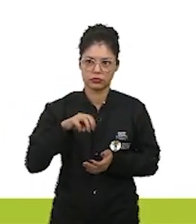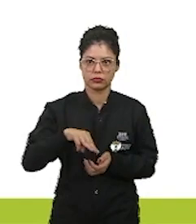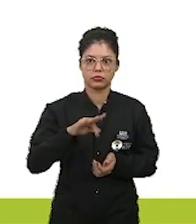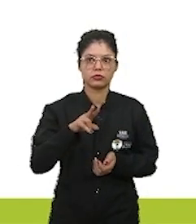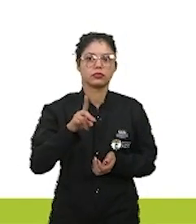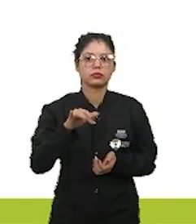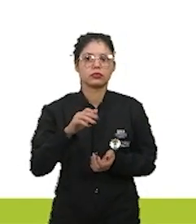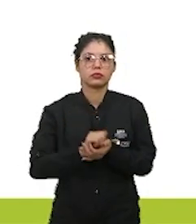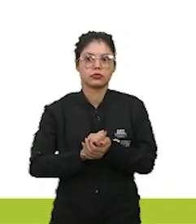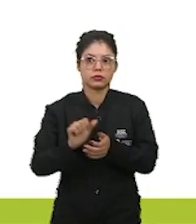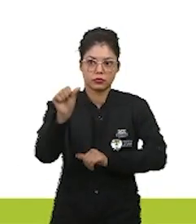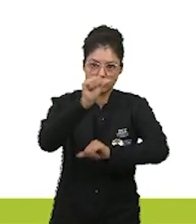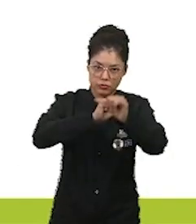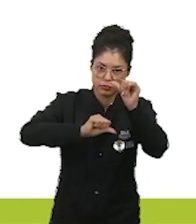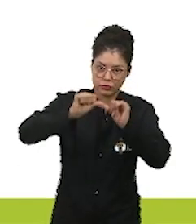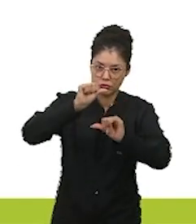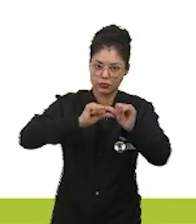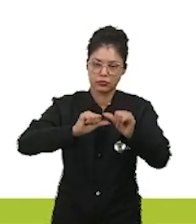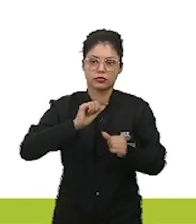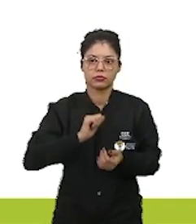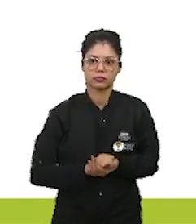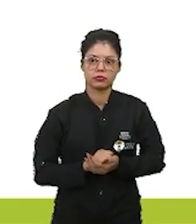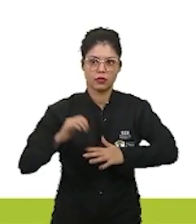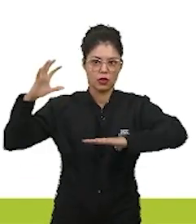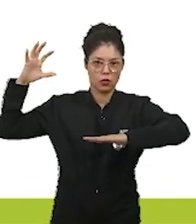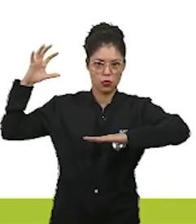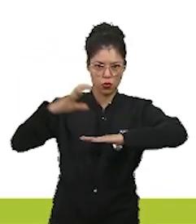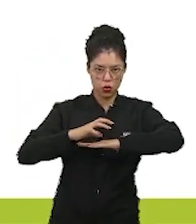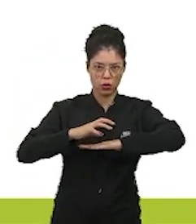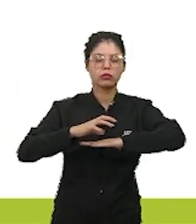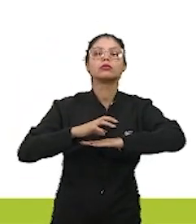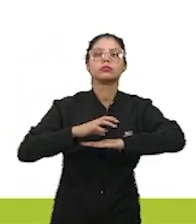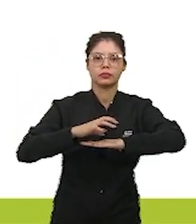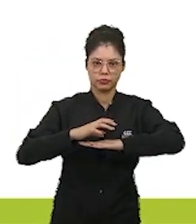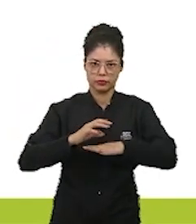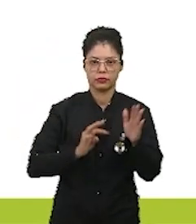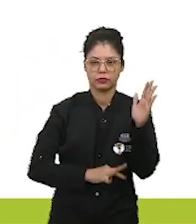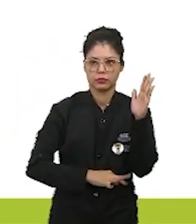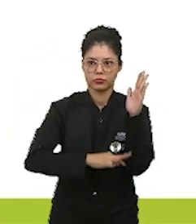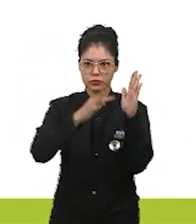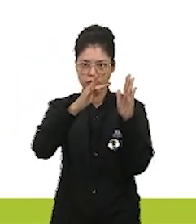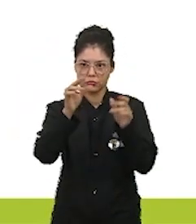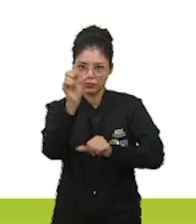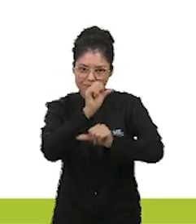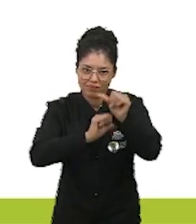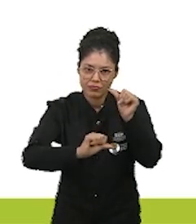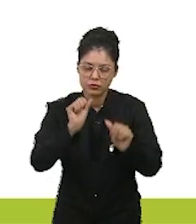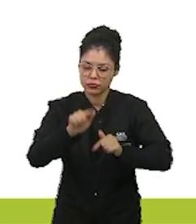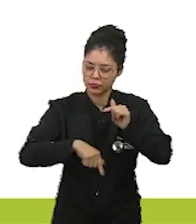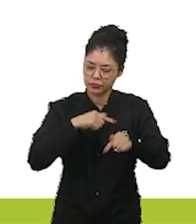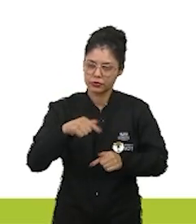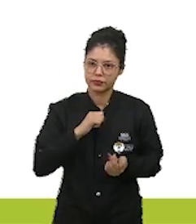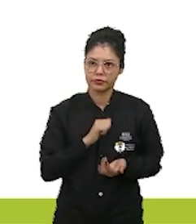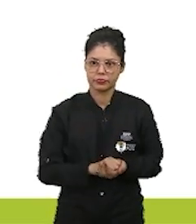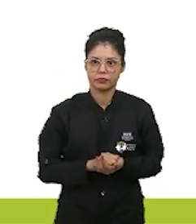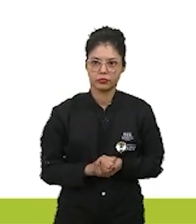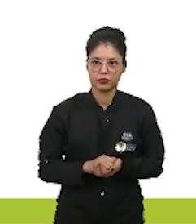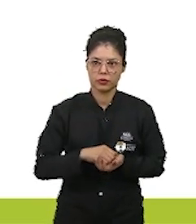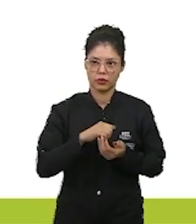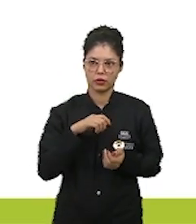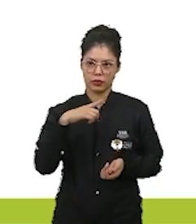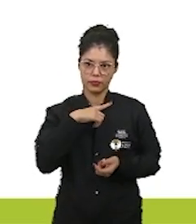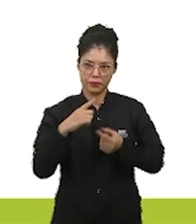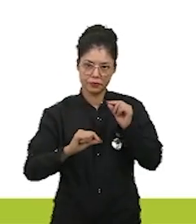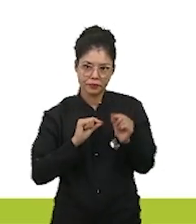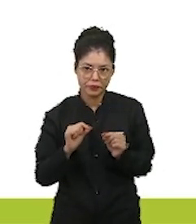metamorfismo, que é a mudança da sua temperatura e pressão, que vai alterar ela quimicamente. As rochas